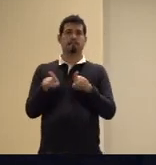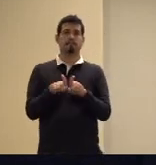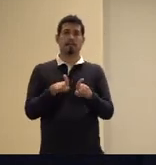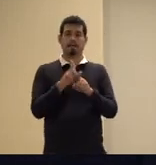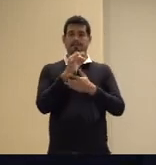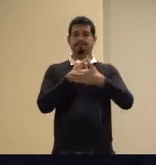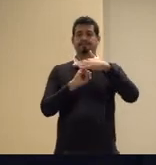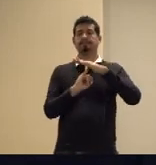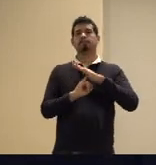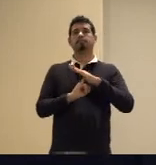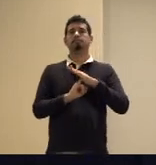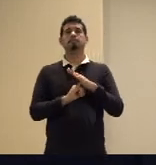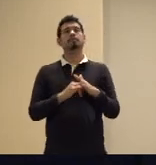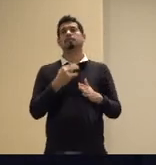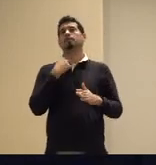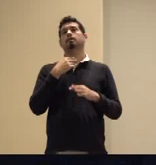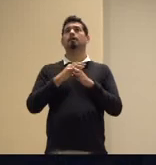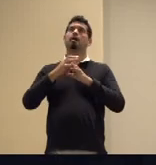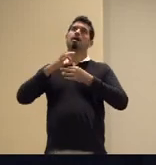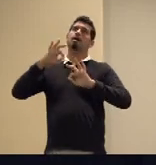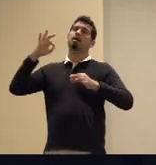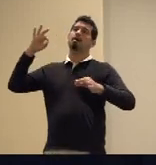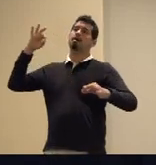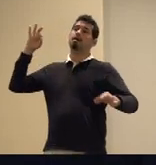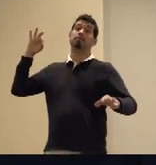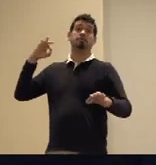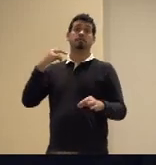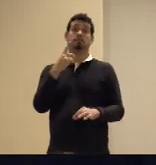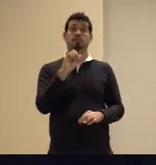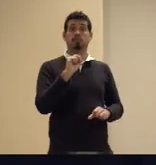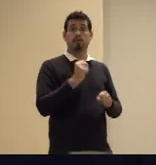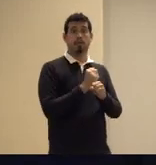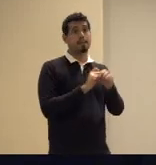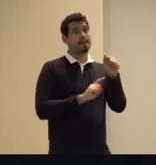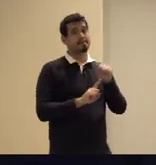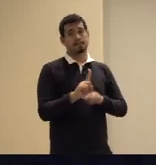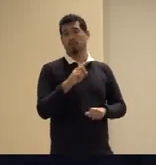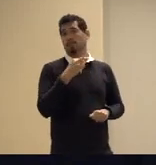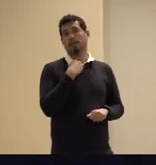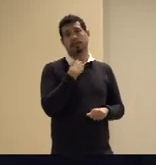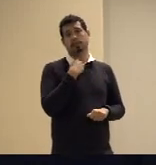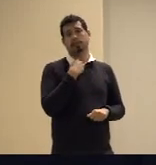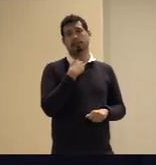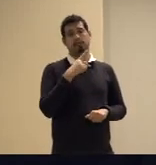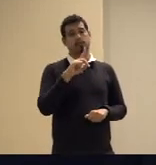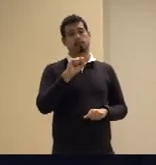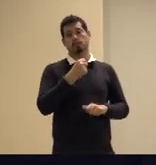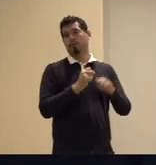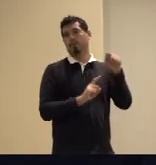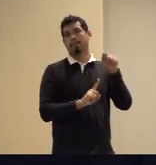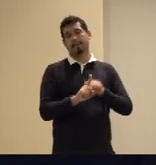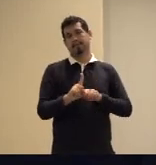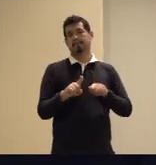institucional não deve se prolongar por mais de 18 meses, né? Como está essa questão nos nossos